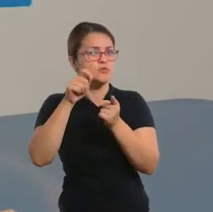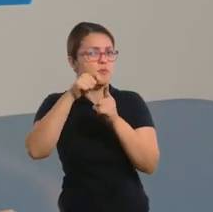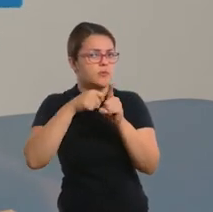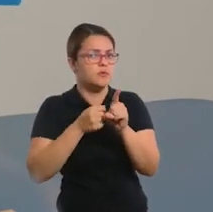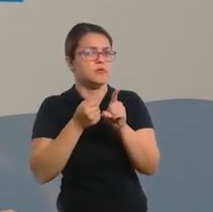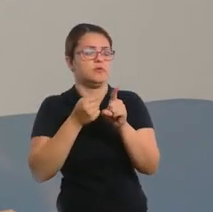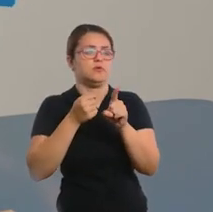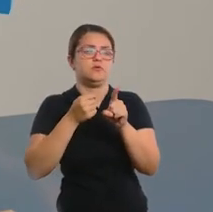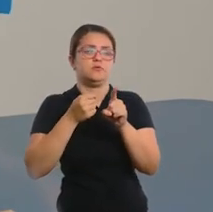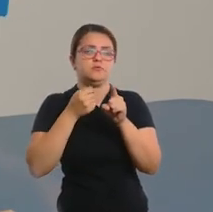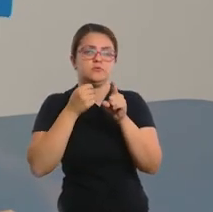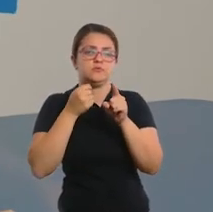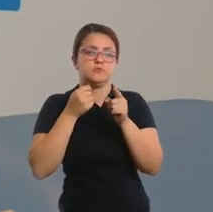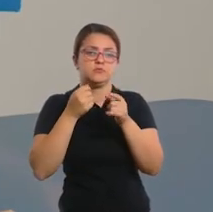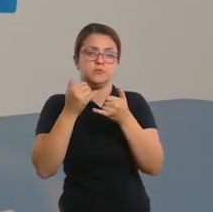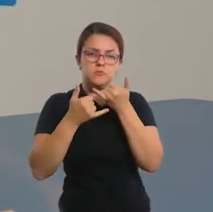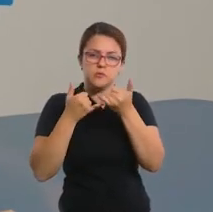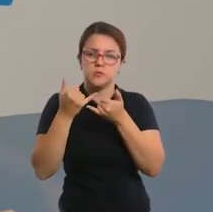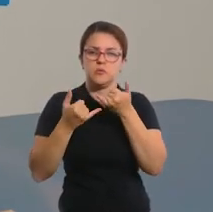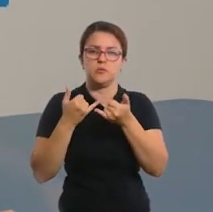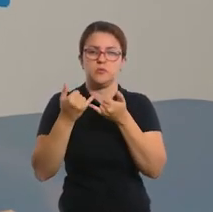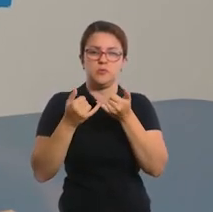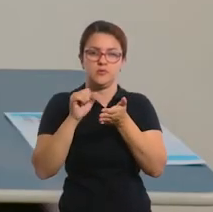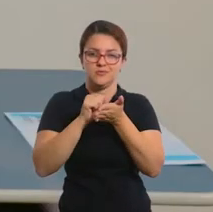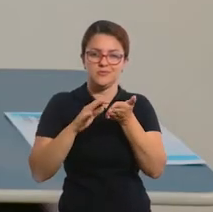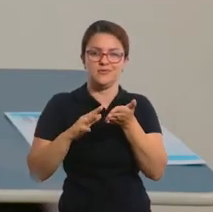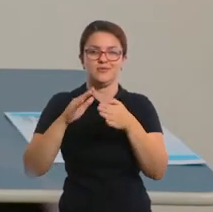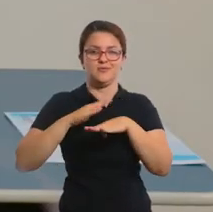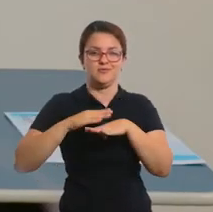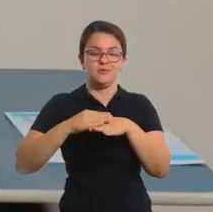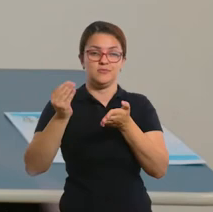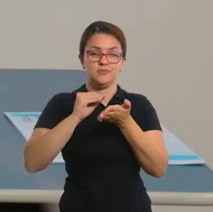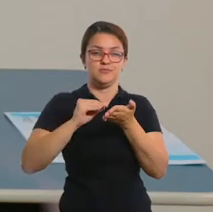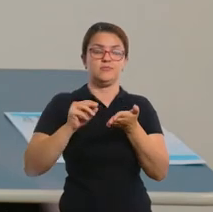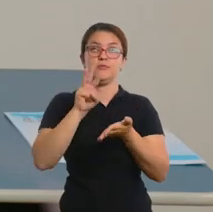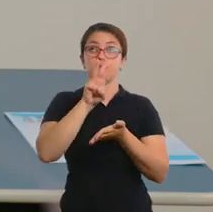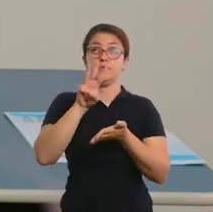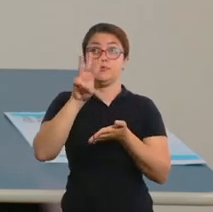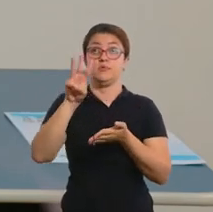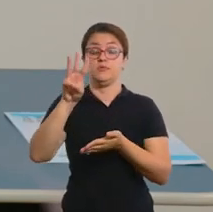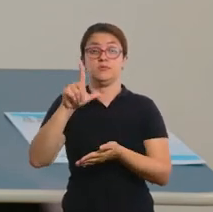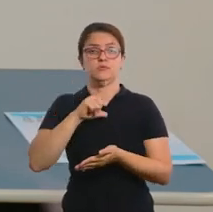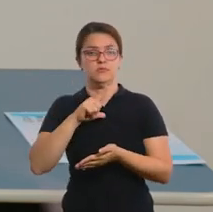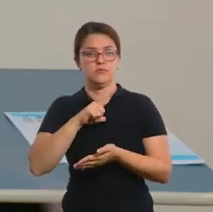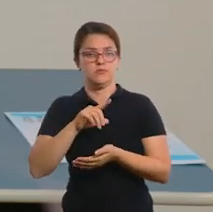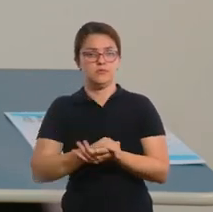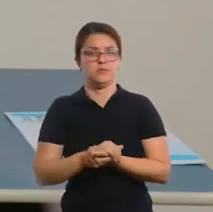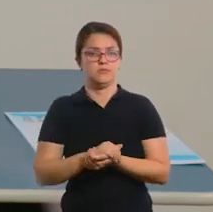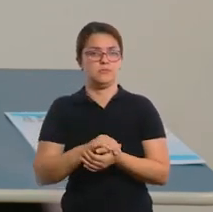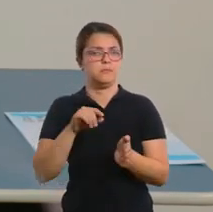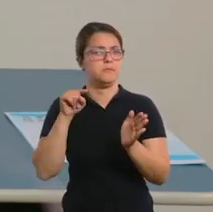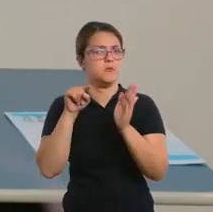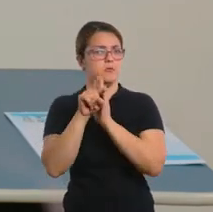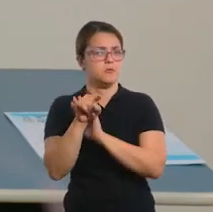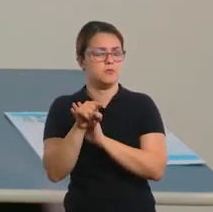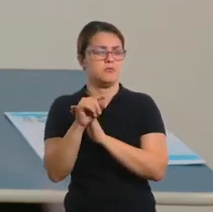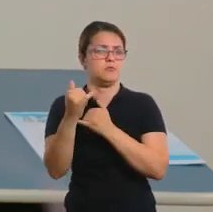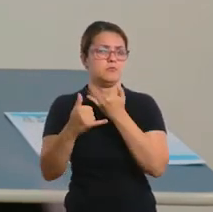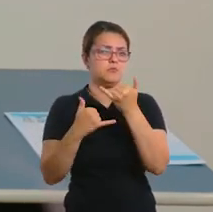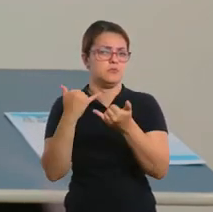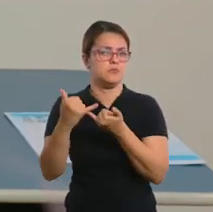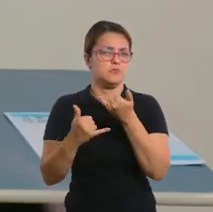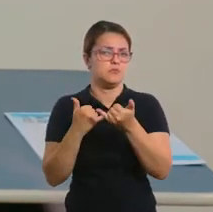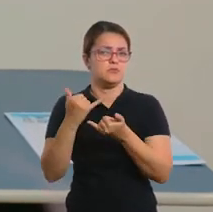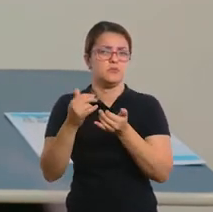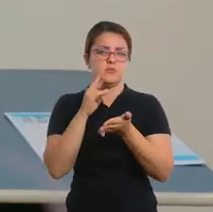data que vocês estão realizando a atividade. E lá no link Lição de Casa, vão ter algumas questões do jogo